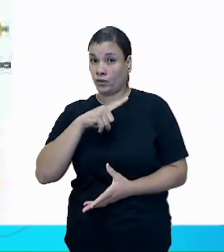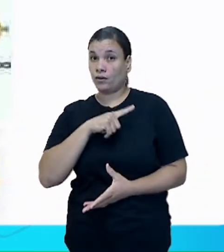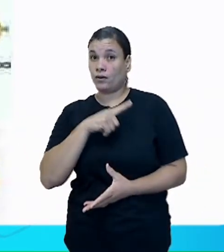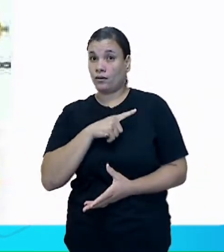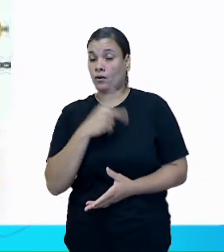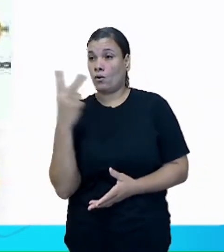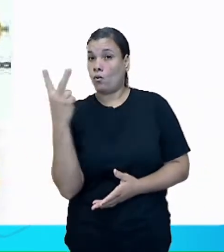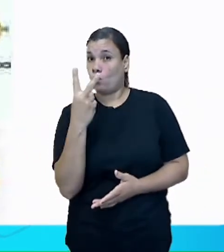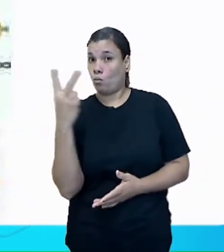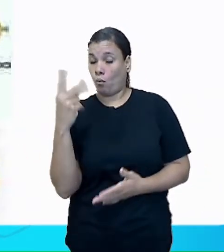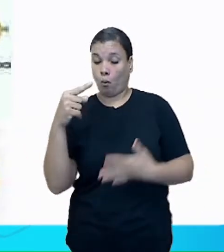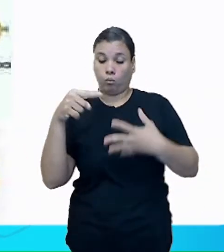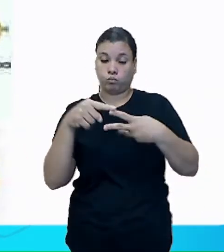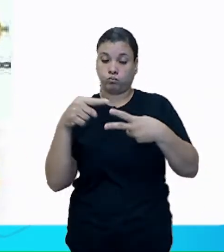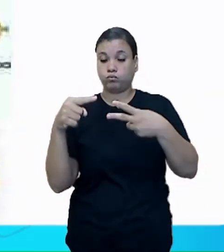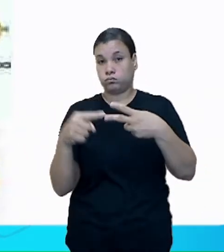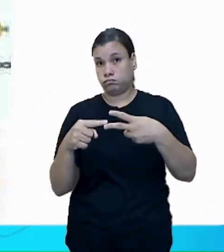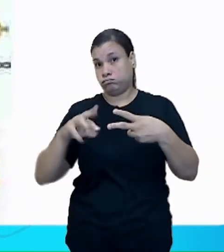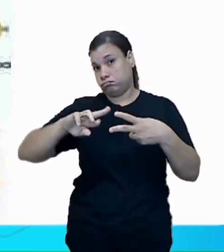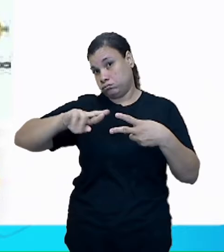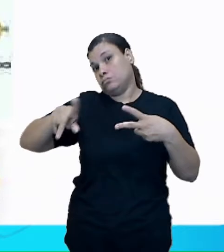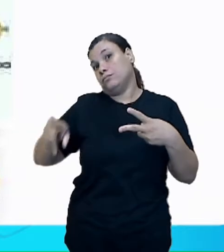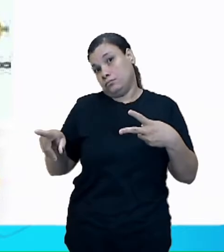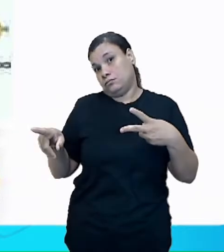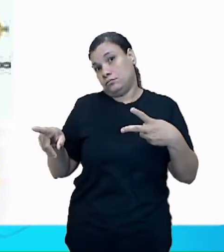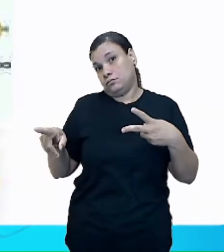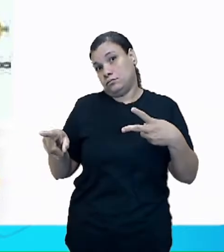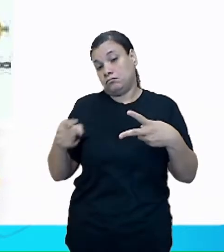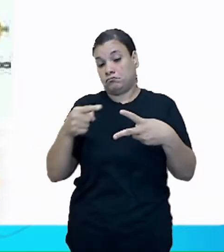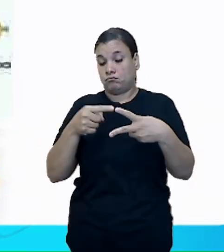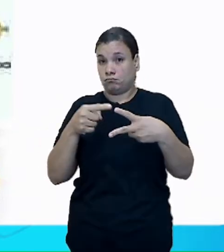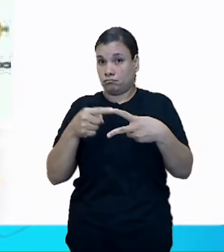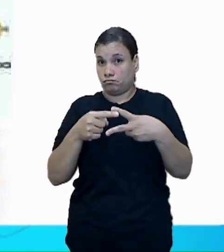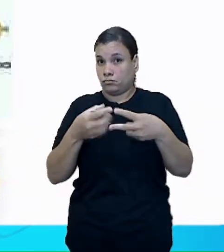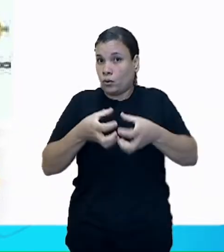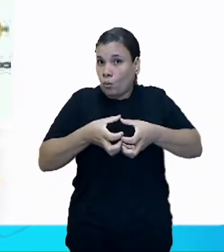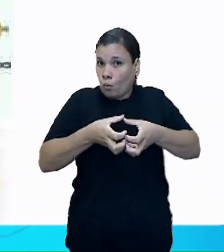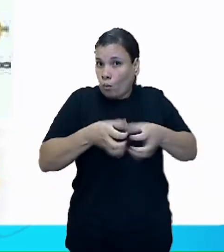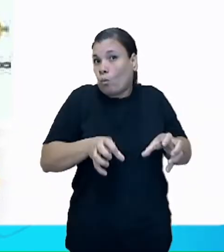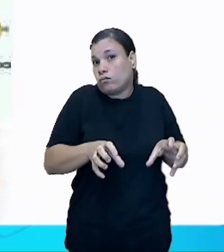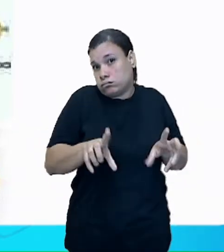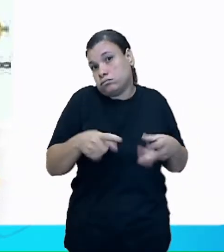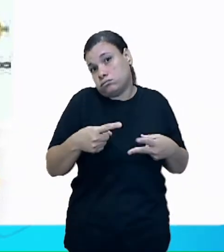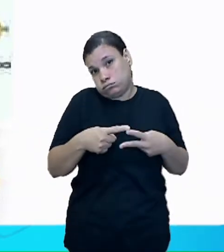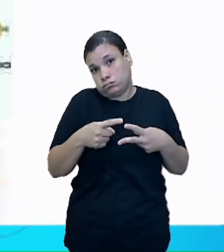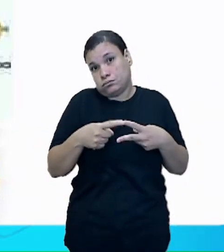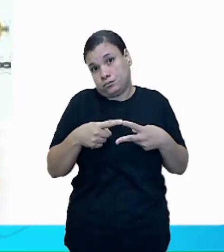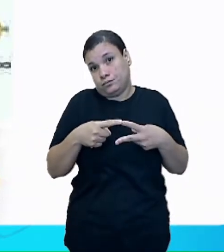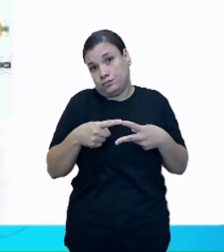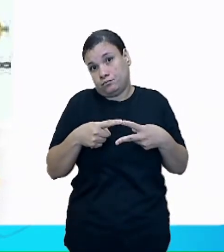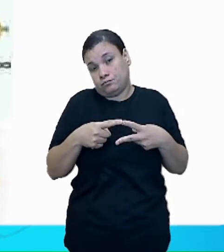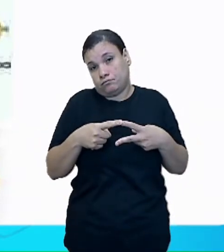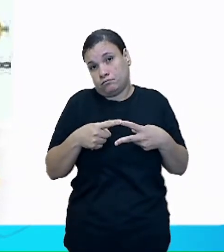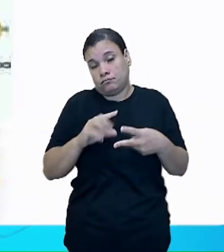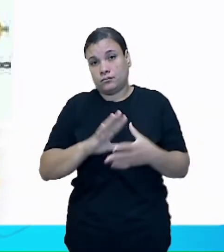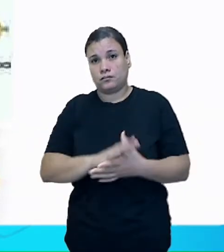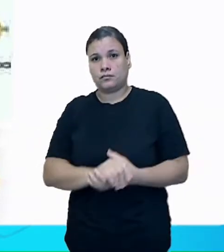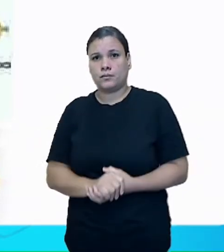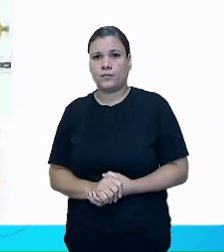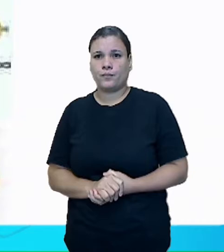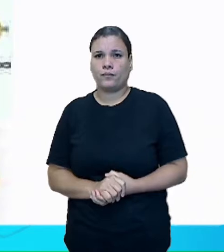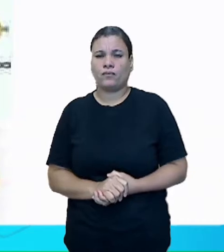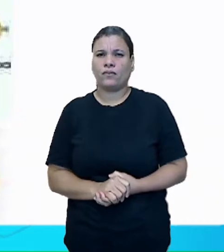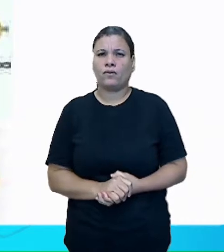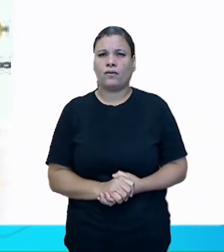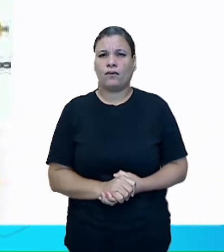de acontecer. Nós temos ovos. Estes ovos vão